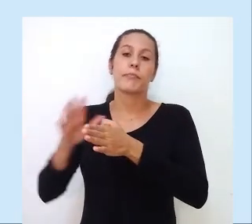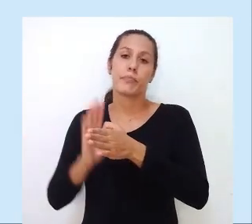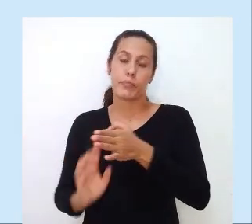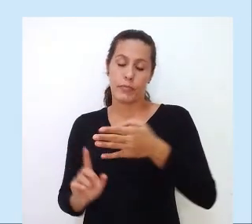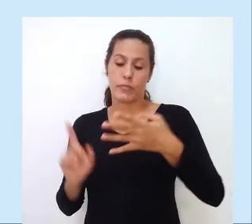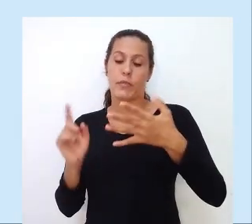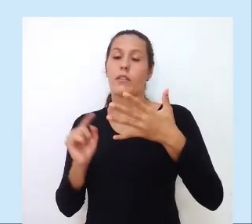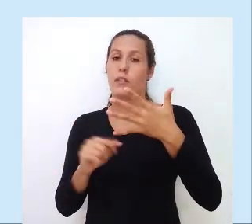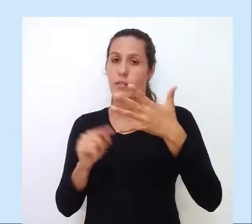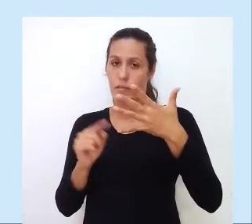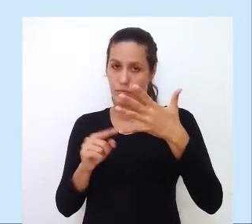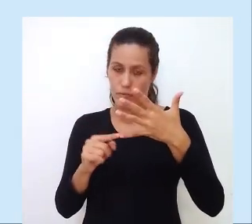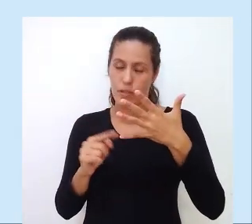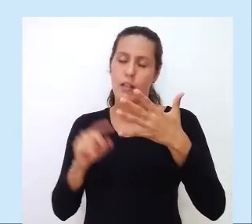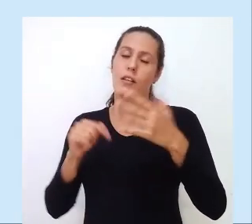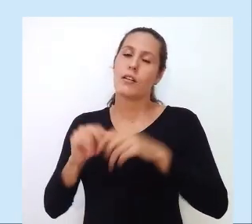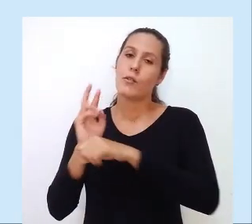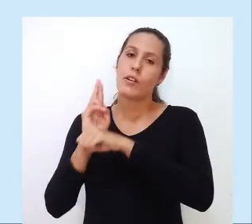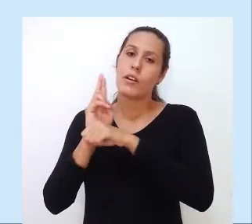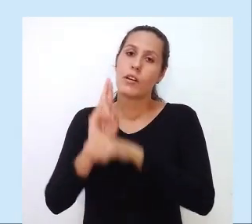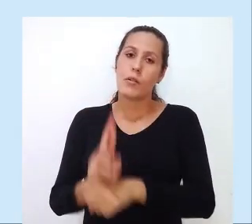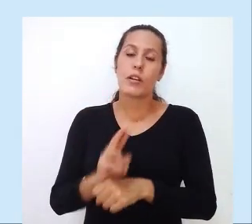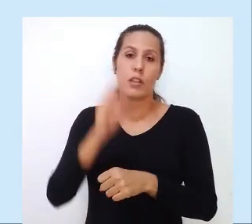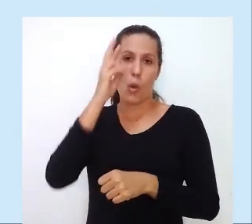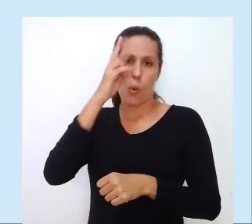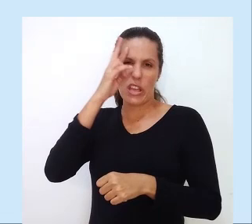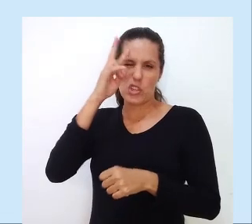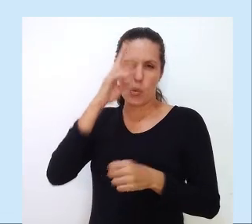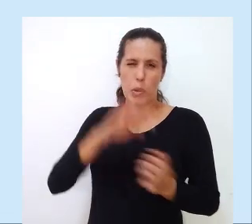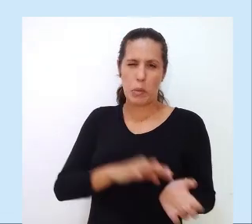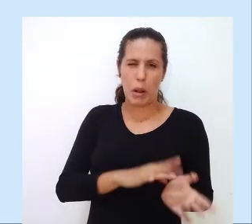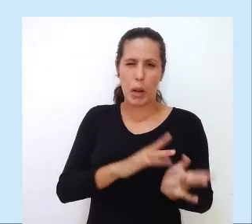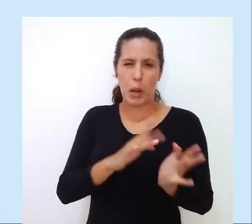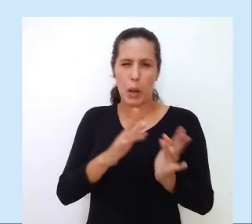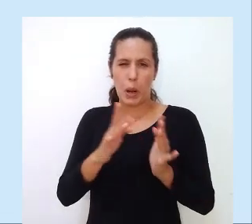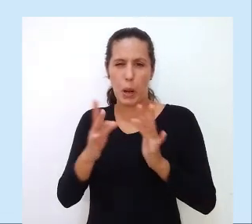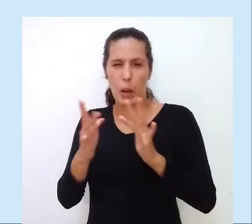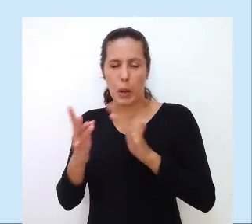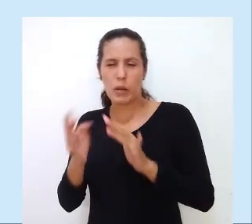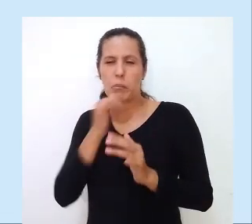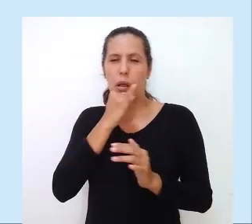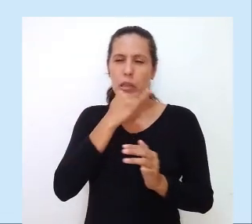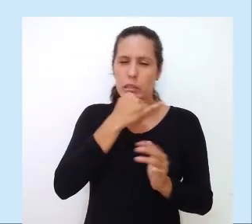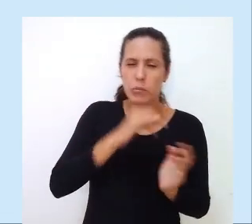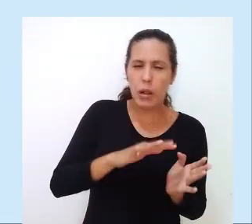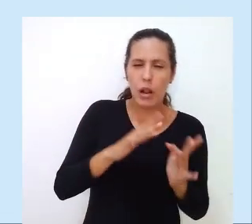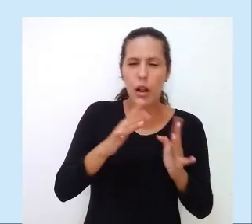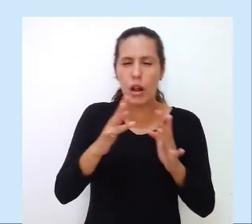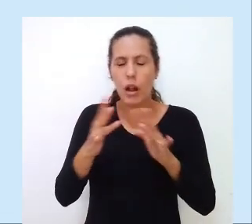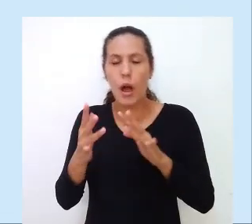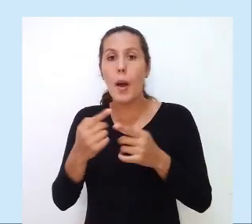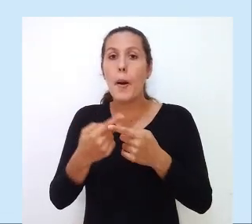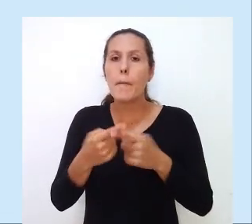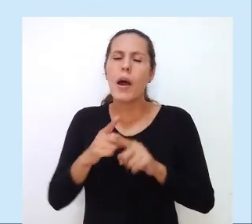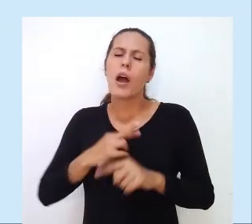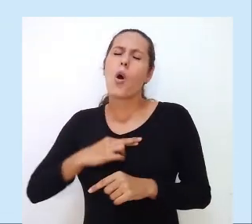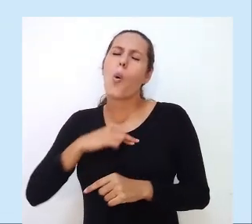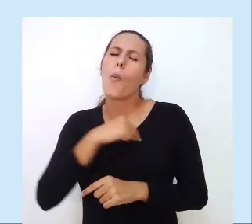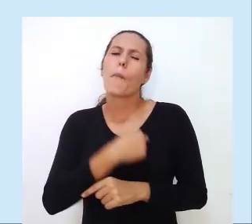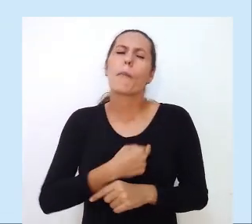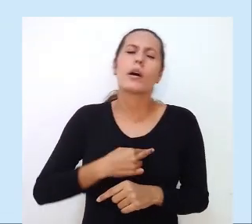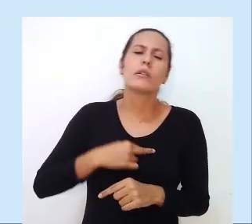Então, o melodrama é uma representação que conta uma história dramática, só que de uma maneira